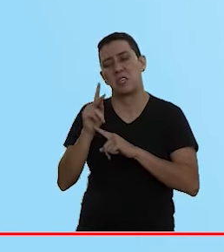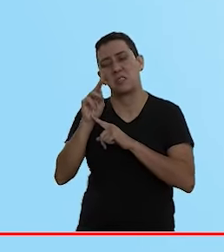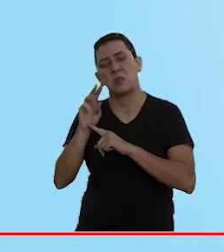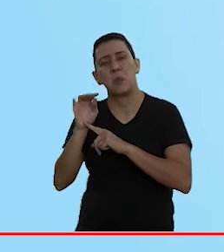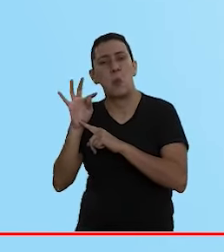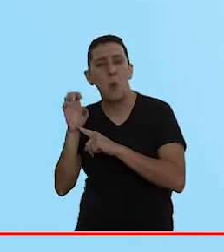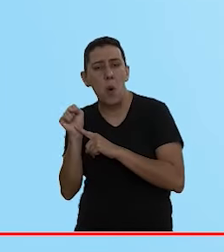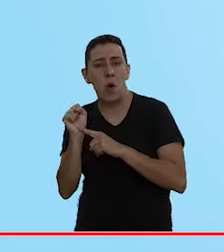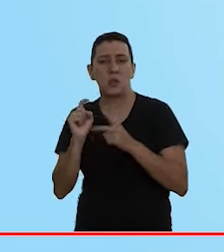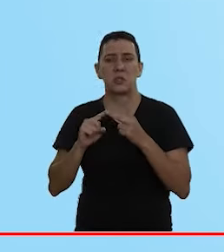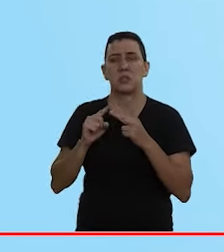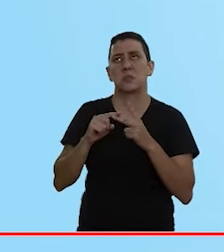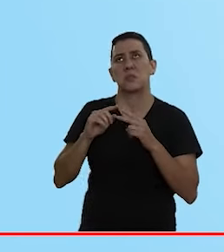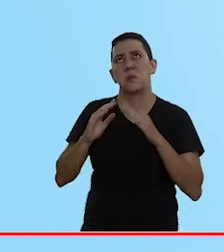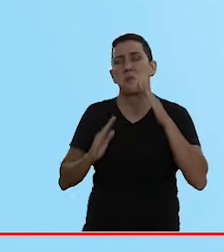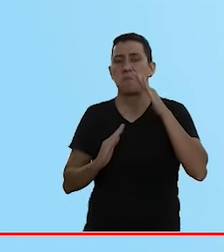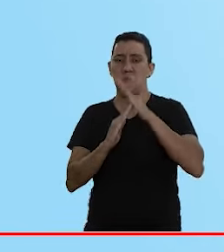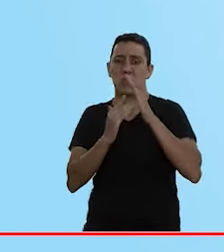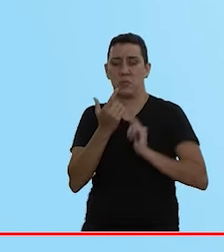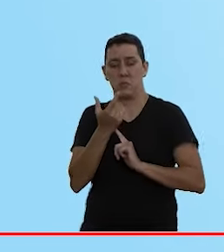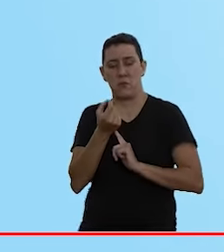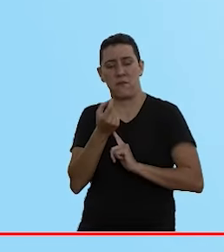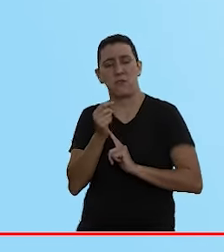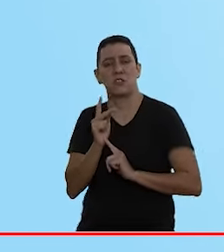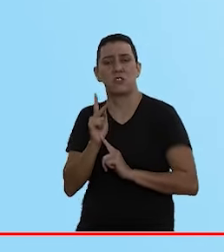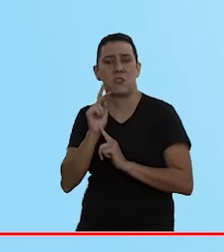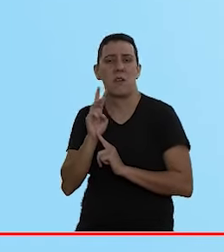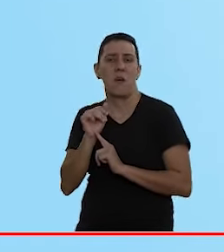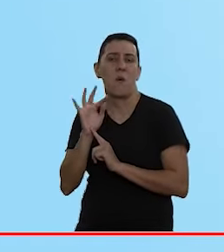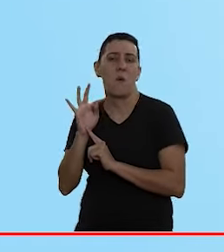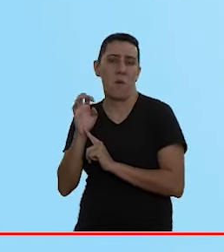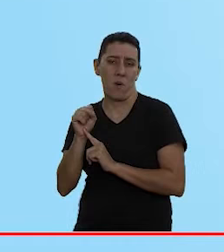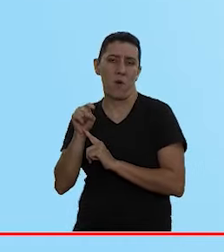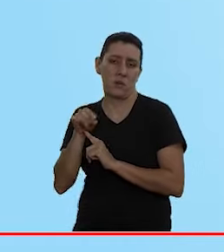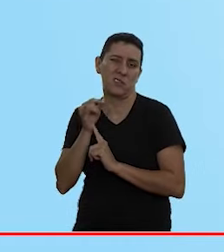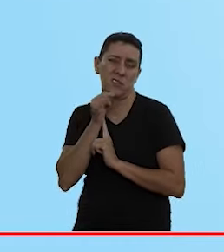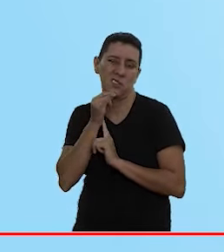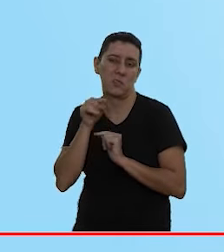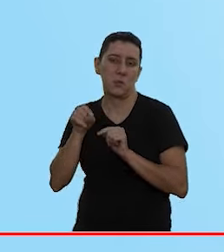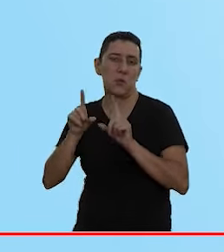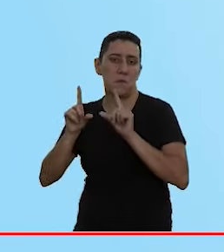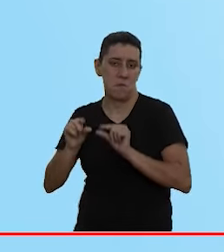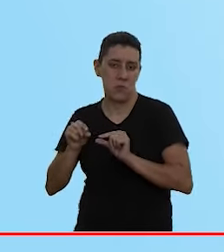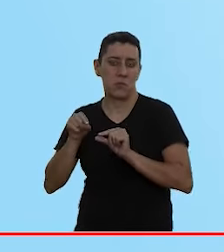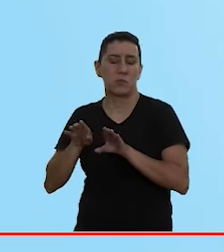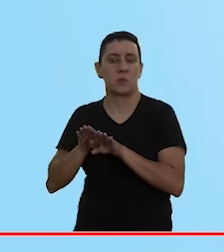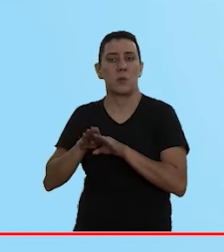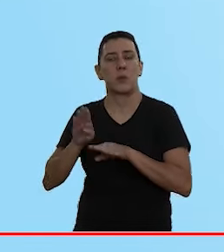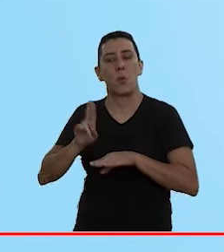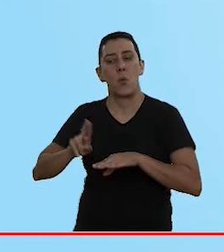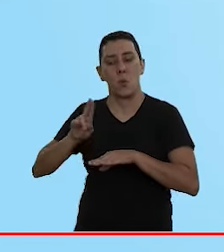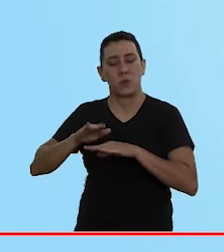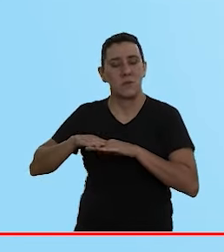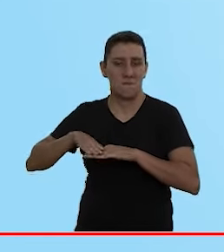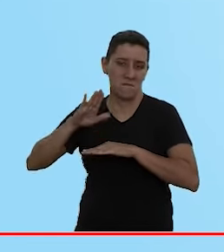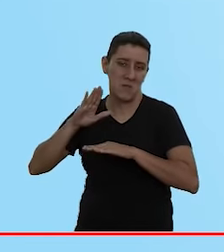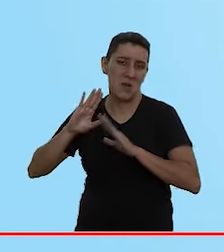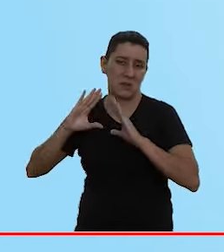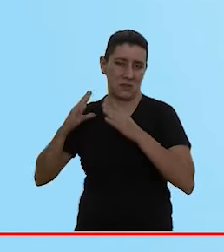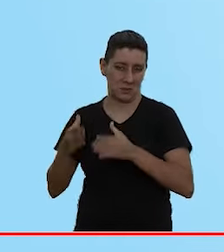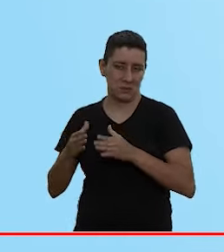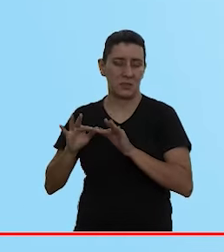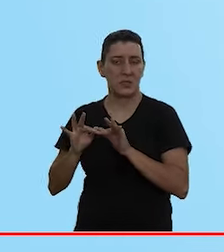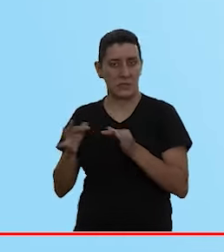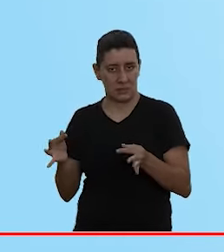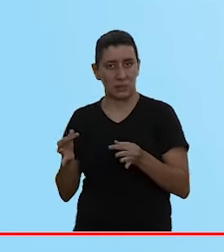kW. O principal modelo de negócio aqui é o autoconsumo, e temos a opção de sistemas de armazenamento